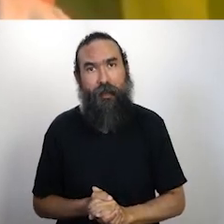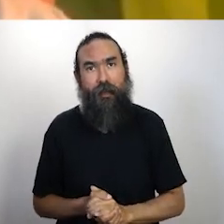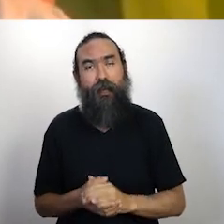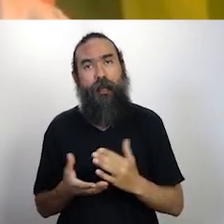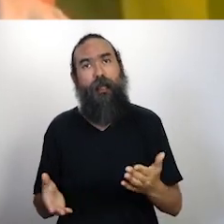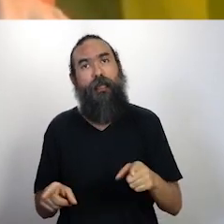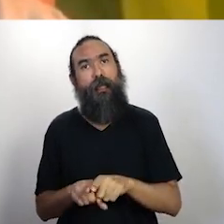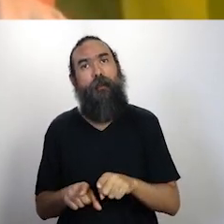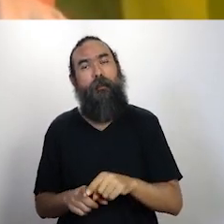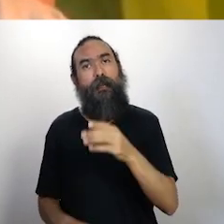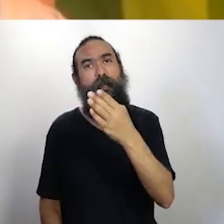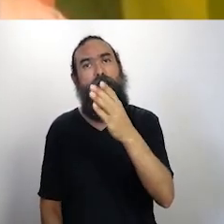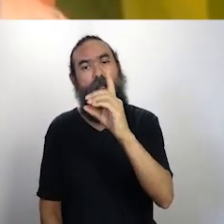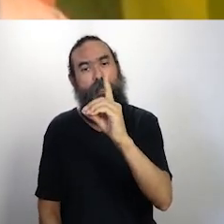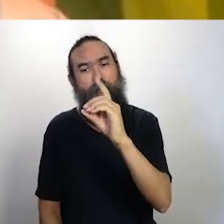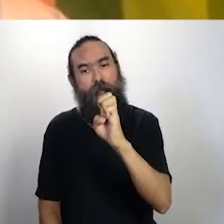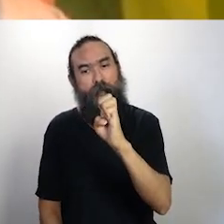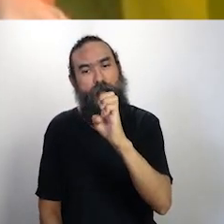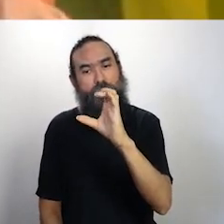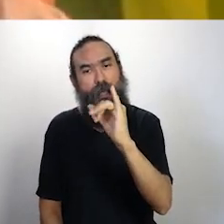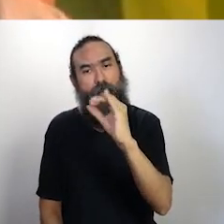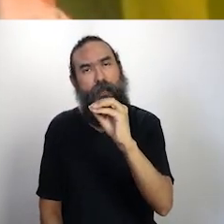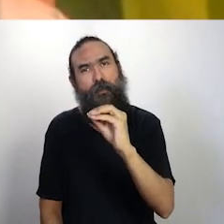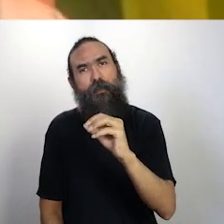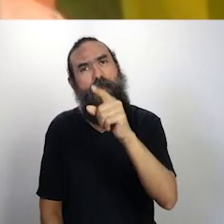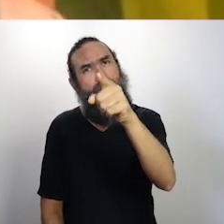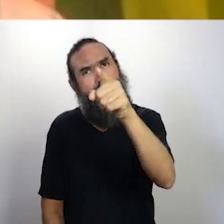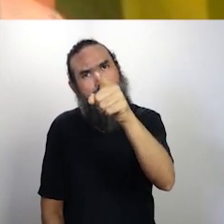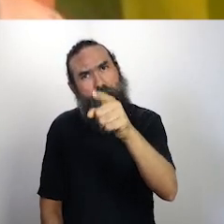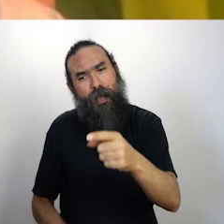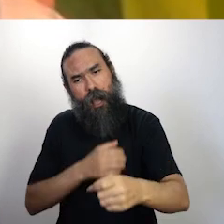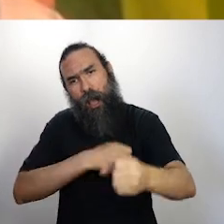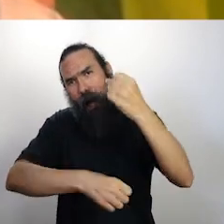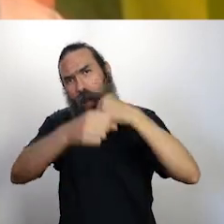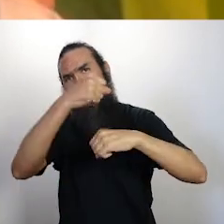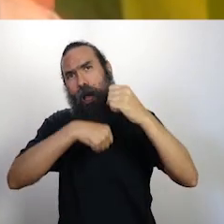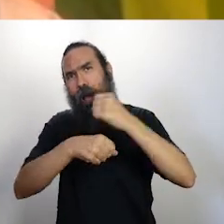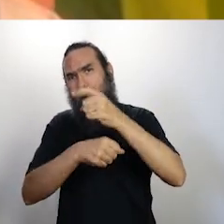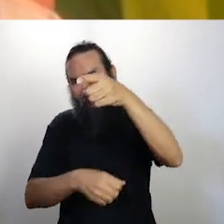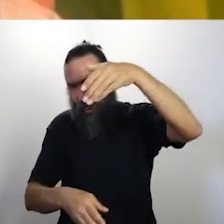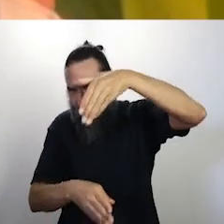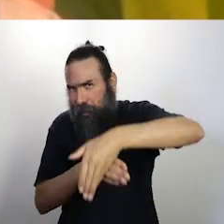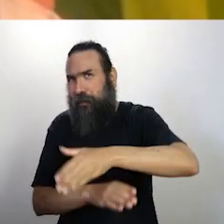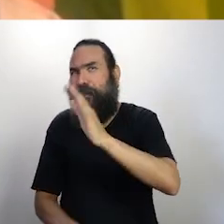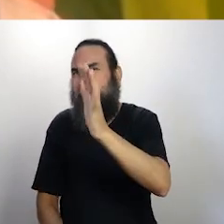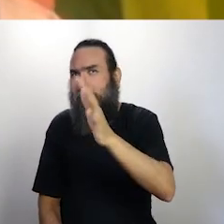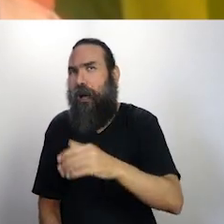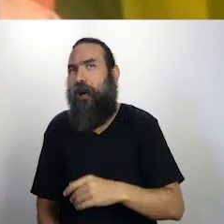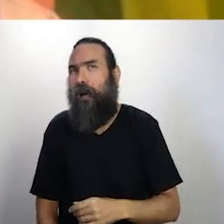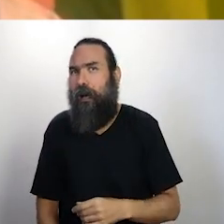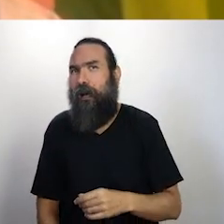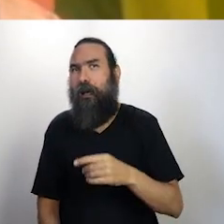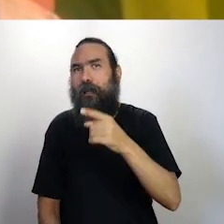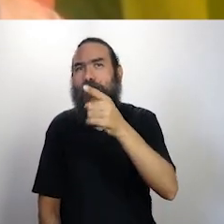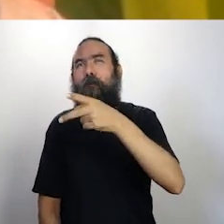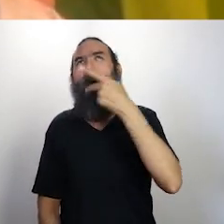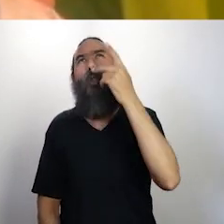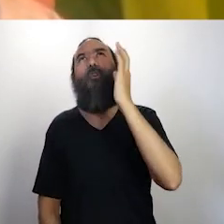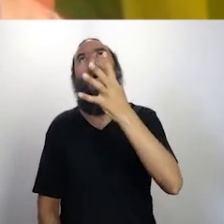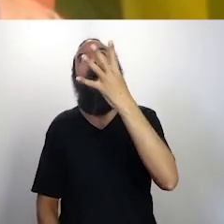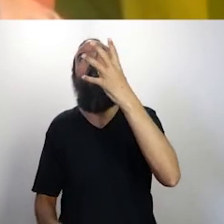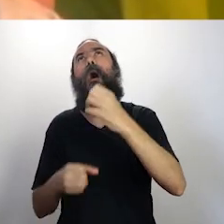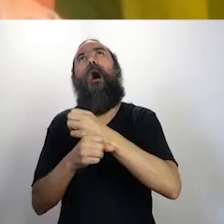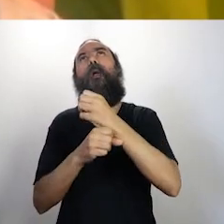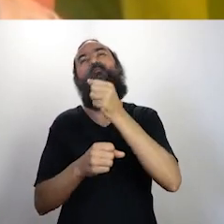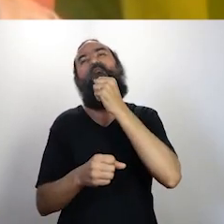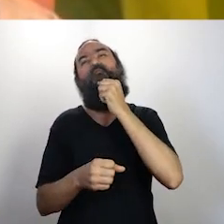o Décio ano passado você esteve aqui não foi há quatro anos não lembra que a gente estava aqui junto eu acho